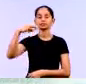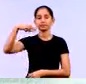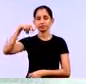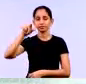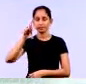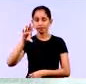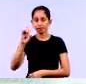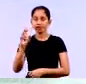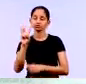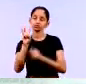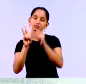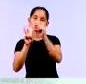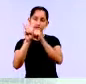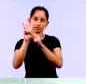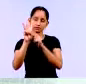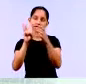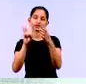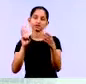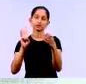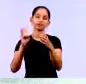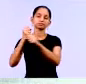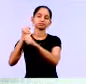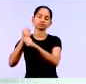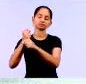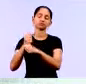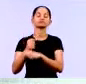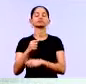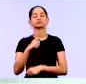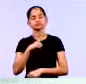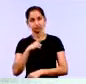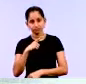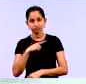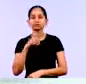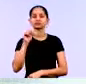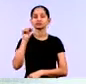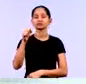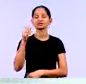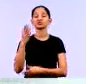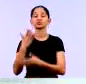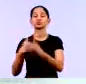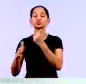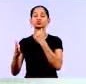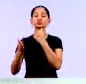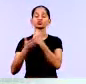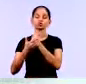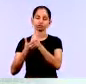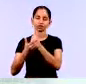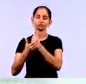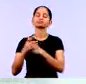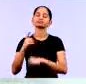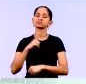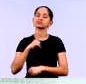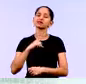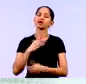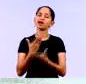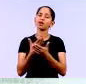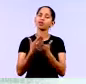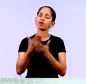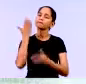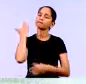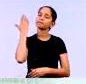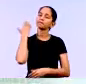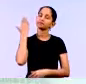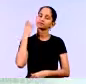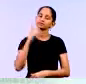corresponde ao primeiro trimestre da quantidade total a produzir. Tá? Foi lá na aula passada que nós vimos